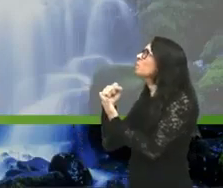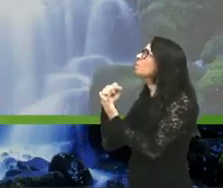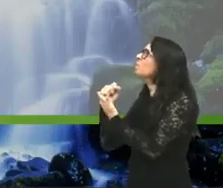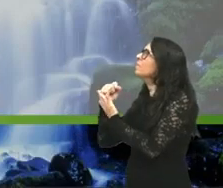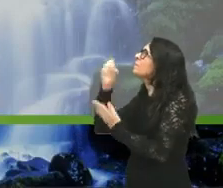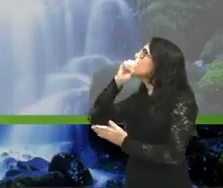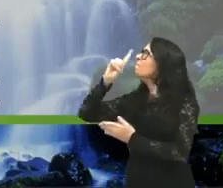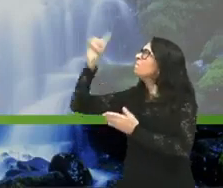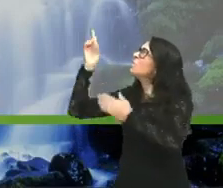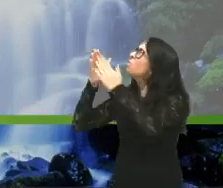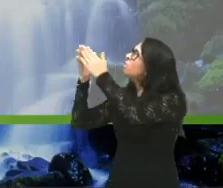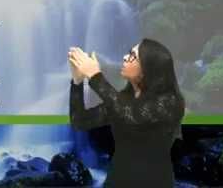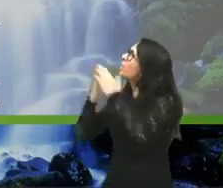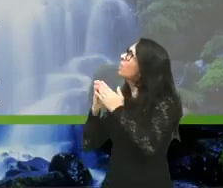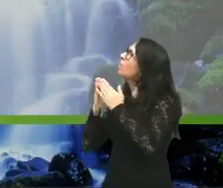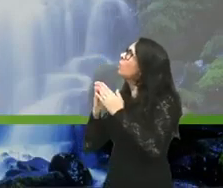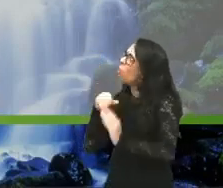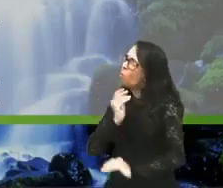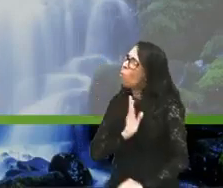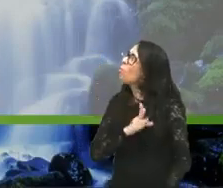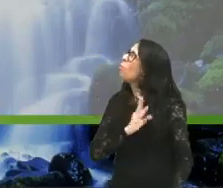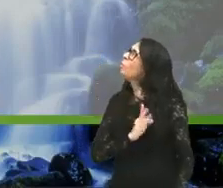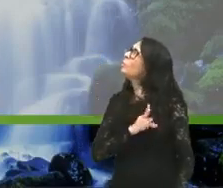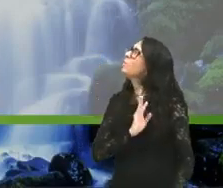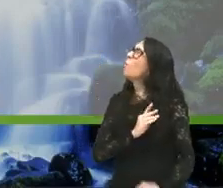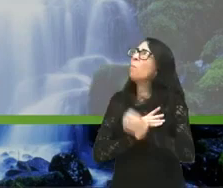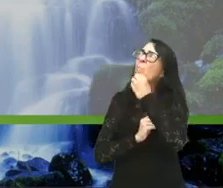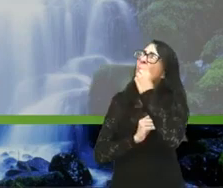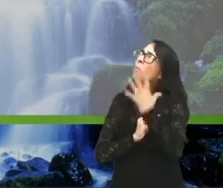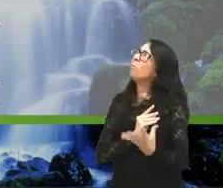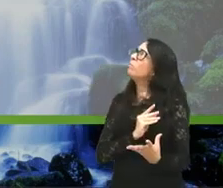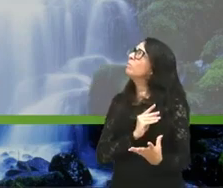coração e desejos egoístas no seu coração.